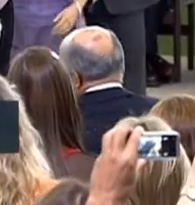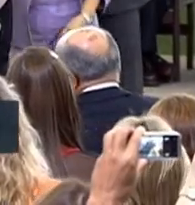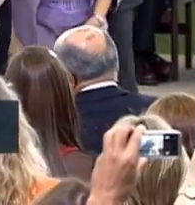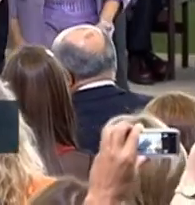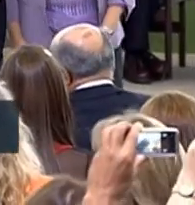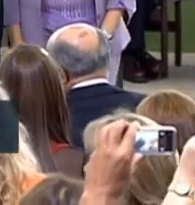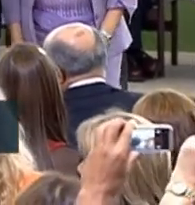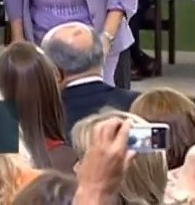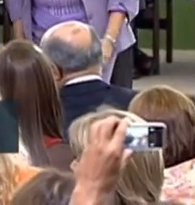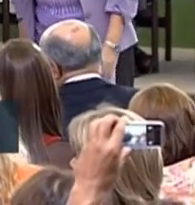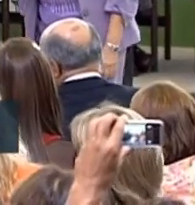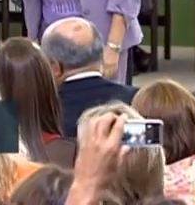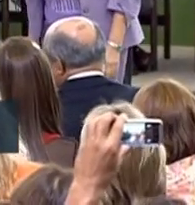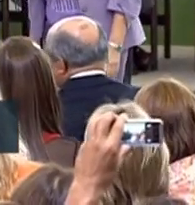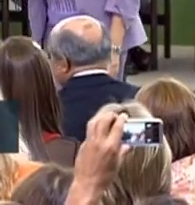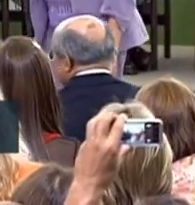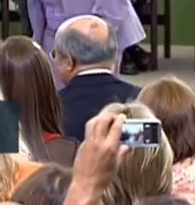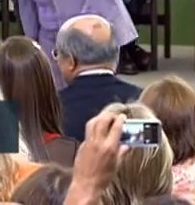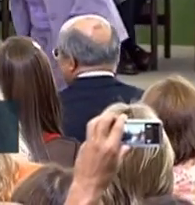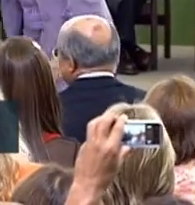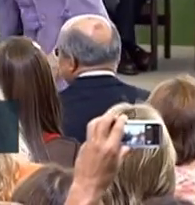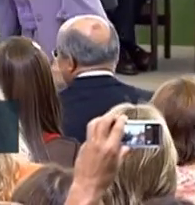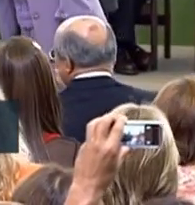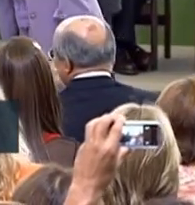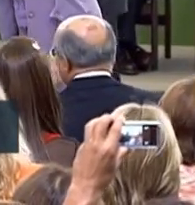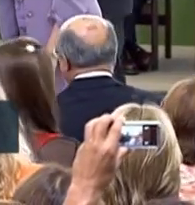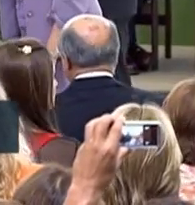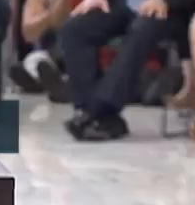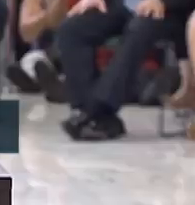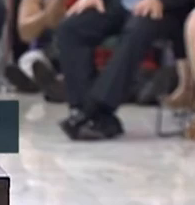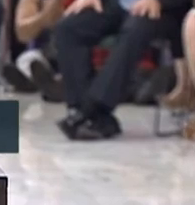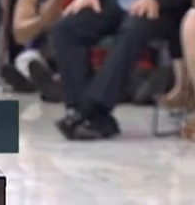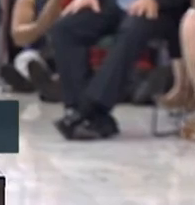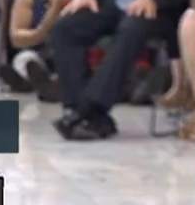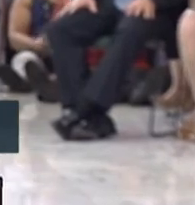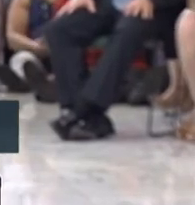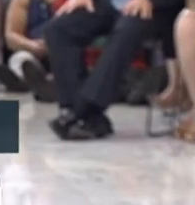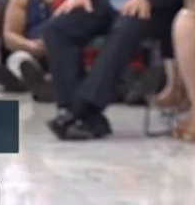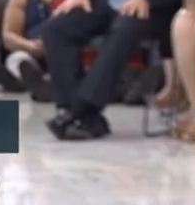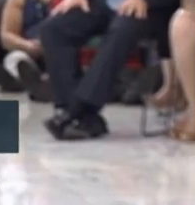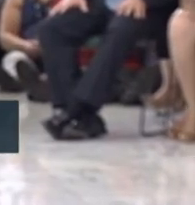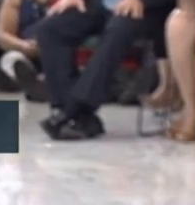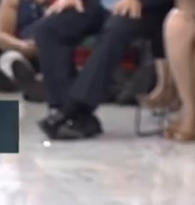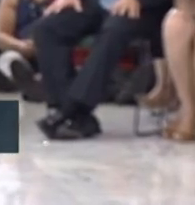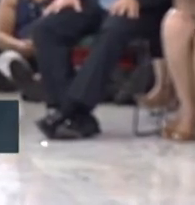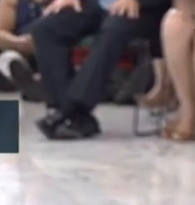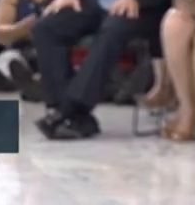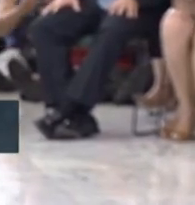E aí E aí